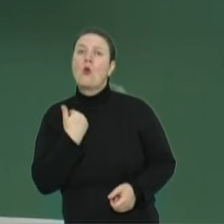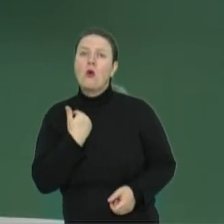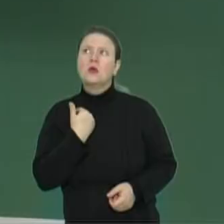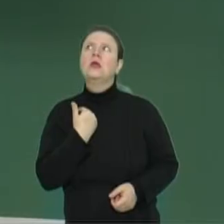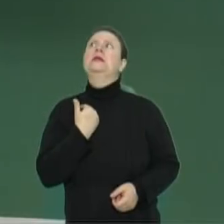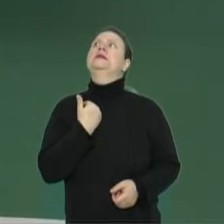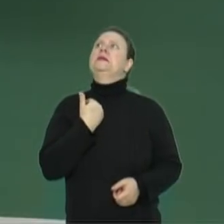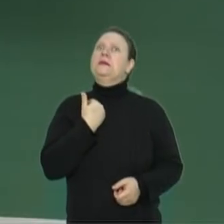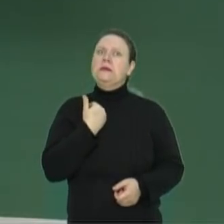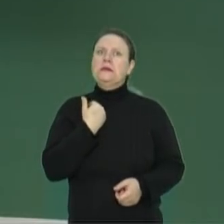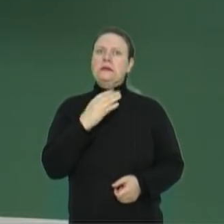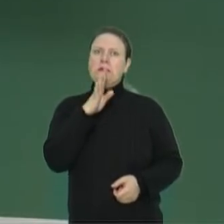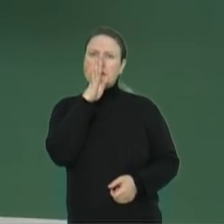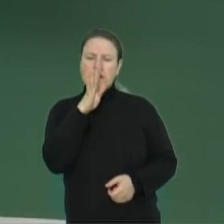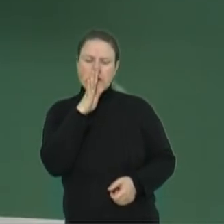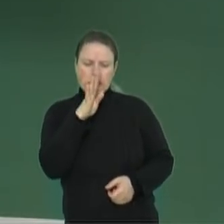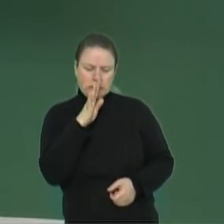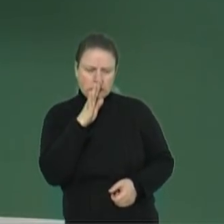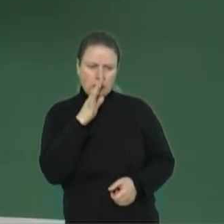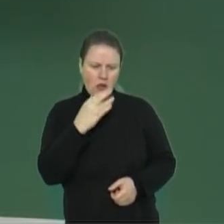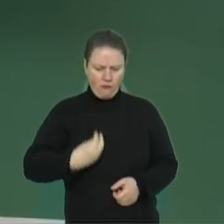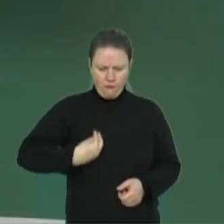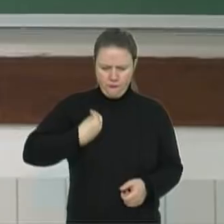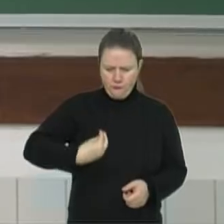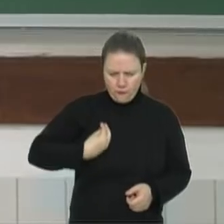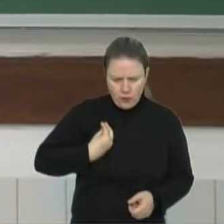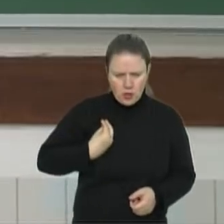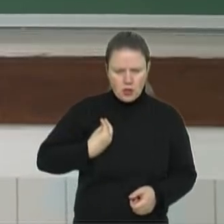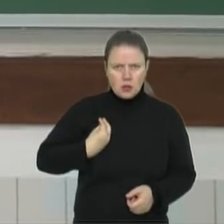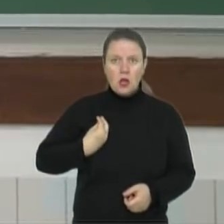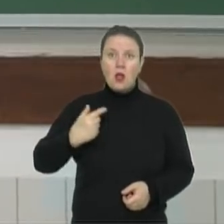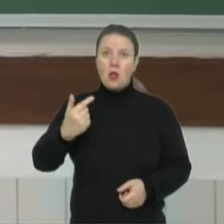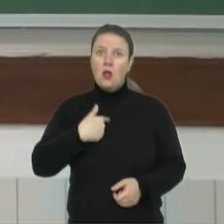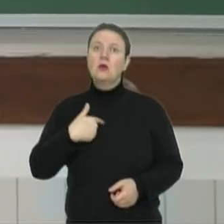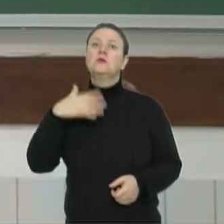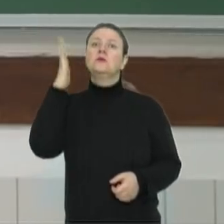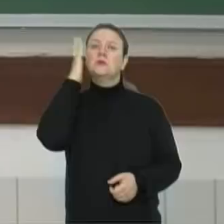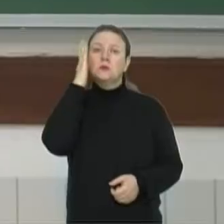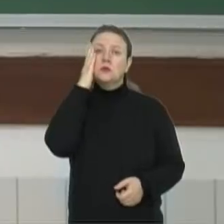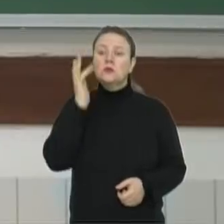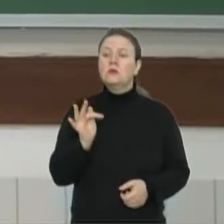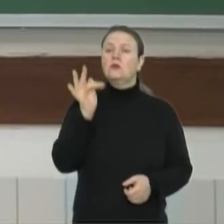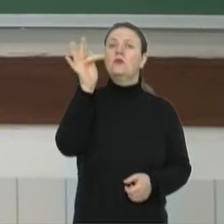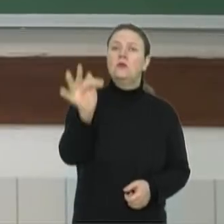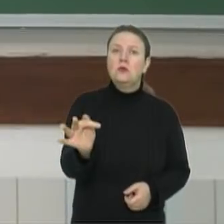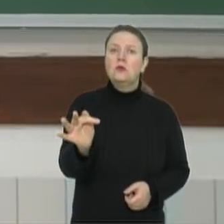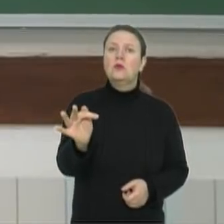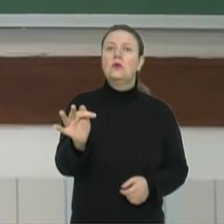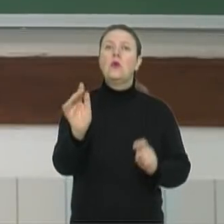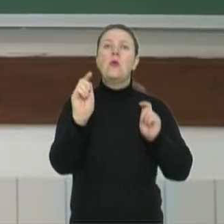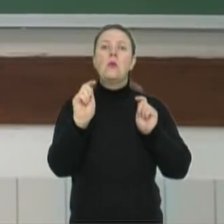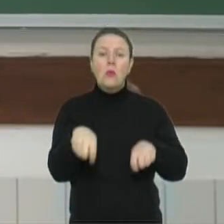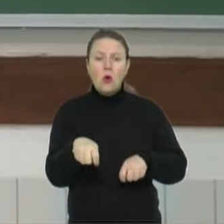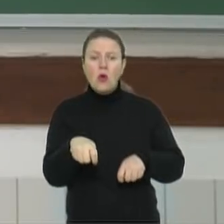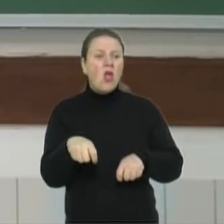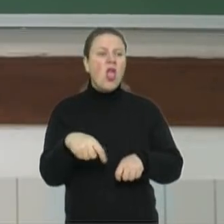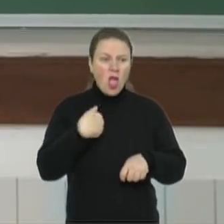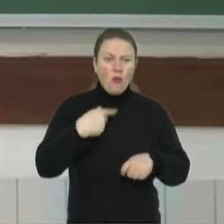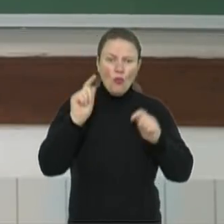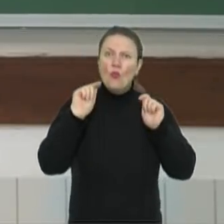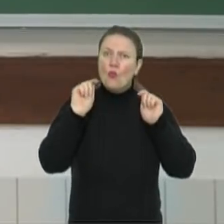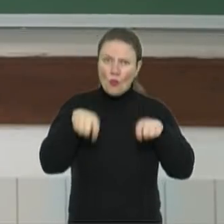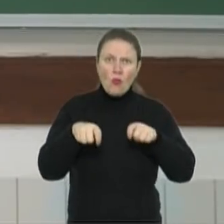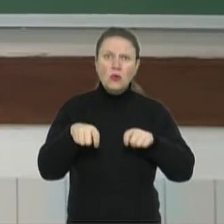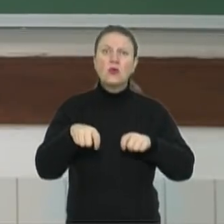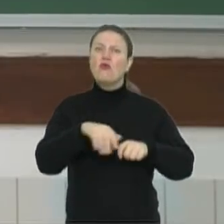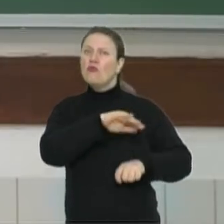um olhar crítico sobre a existência. Ter consciência da própria morte é algo importantíssimo, vai dizer Heidegger. Por quê? Porque